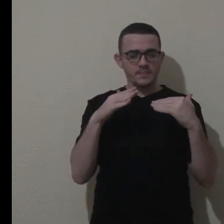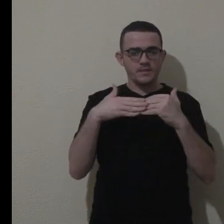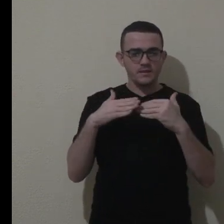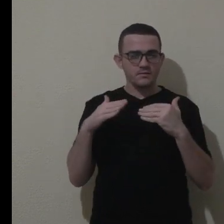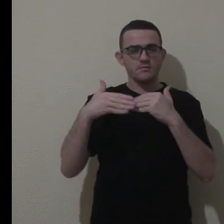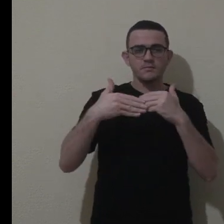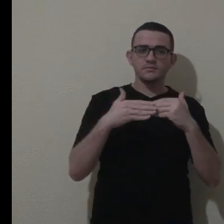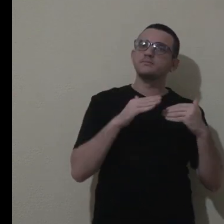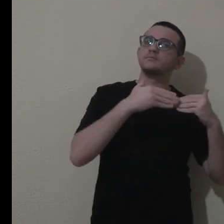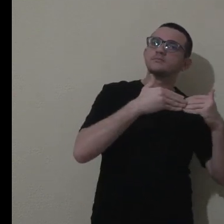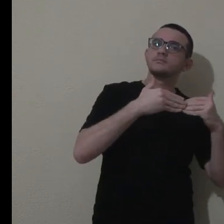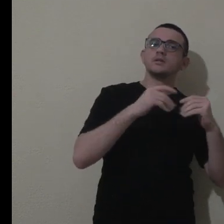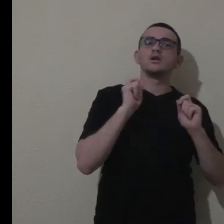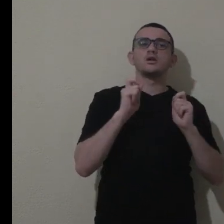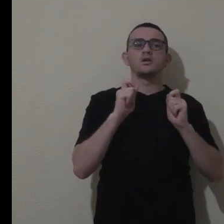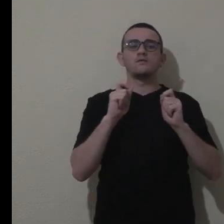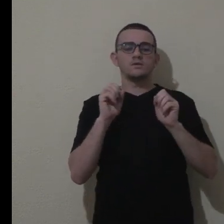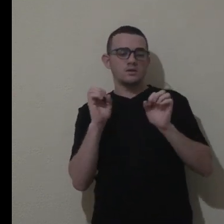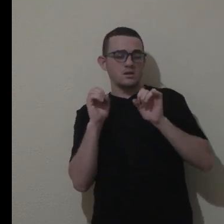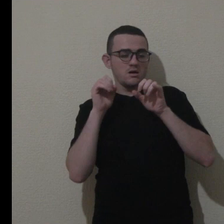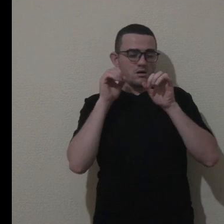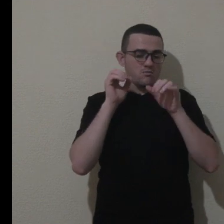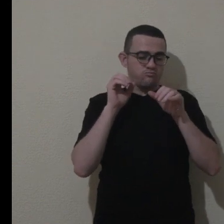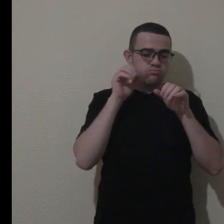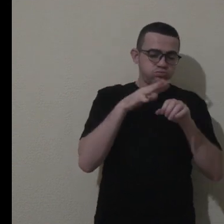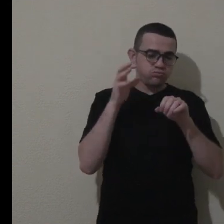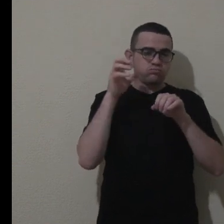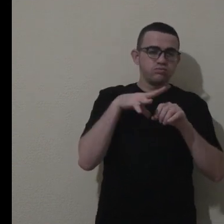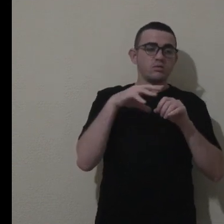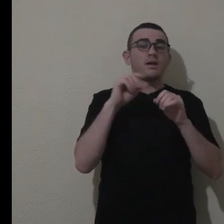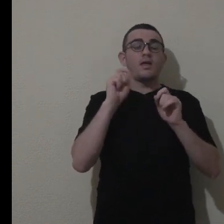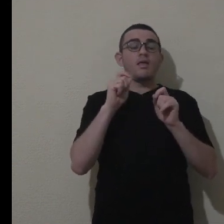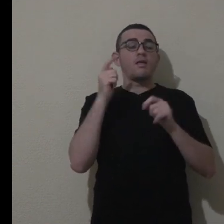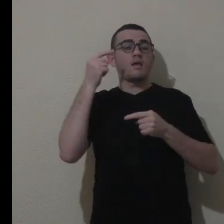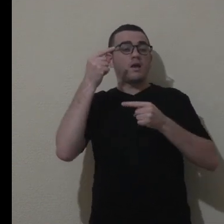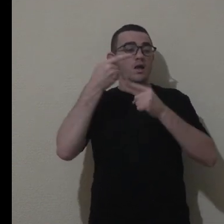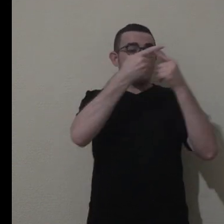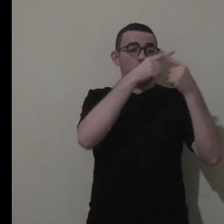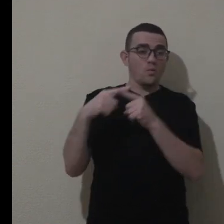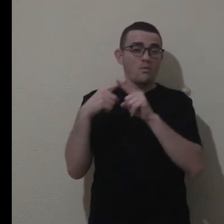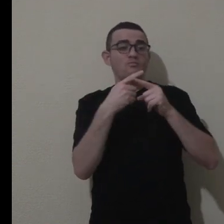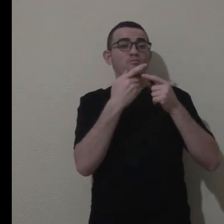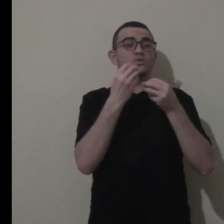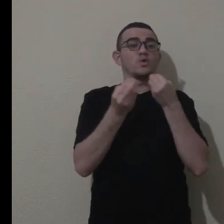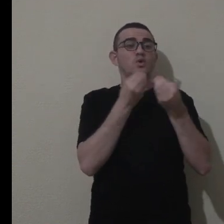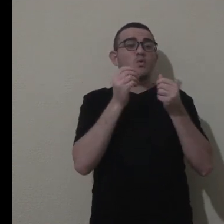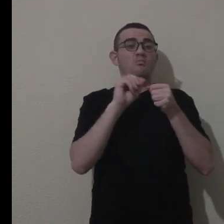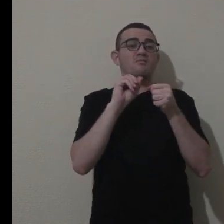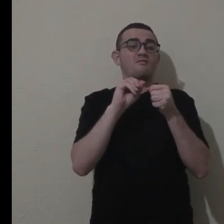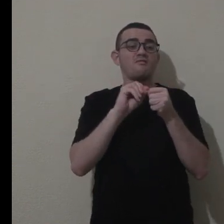estão fechando, em que vocês despejam essas substâncias, elas são competidoras e elas